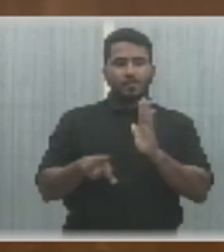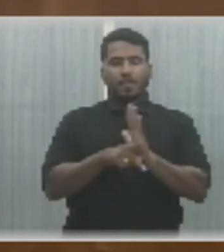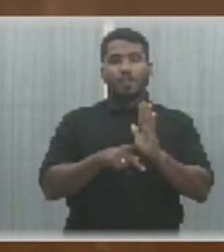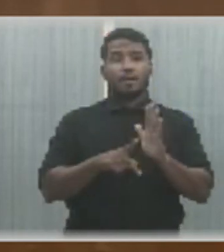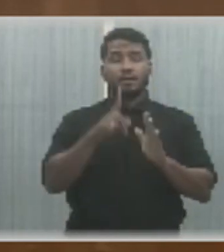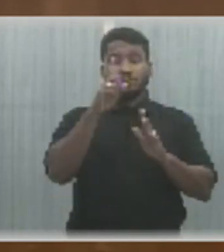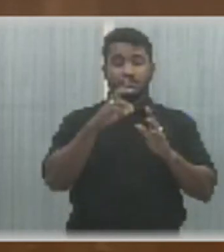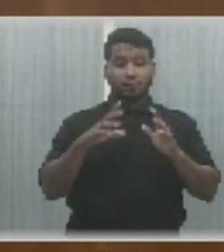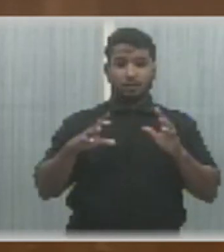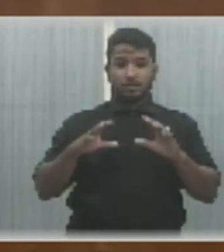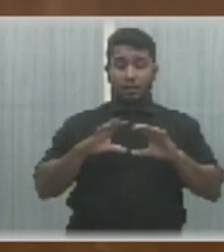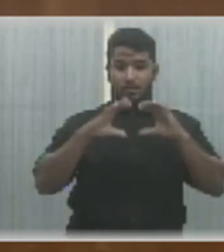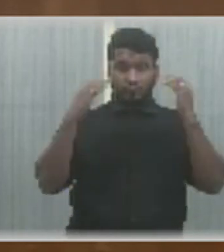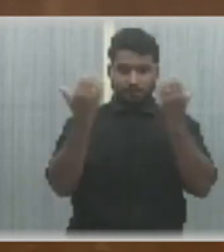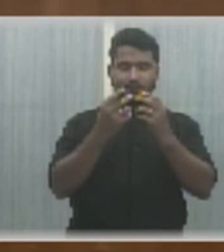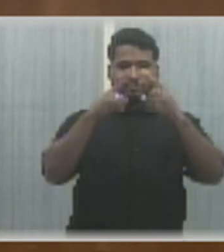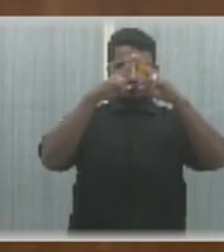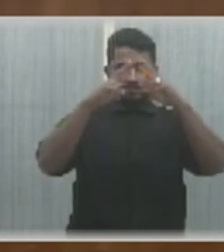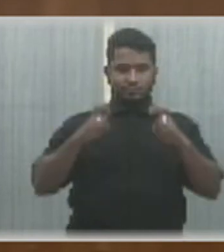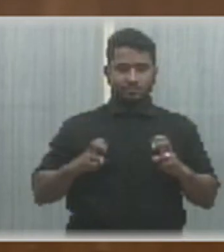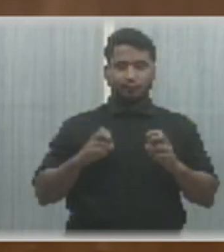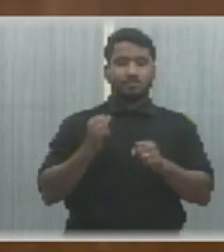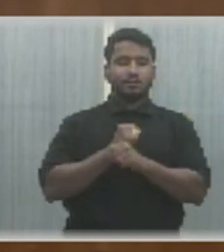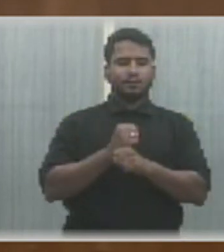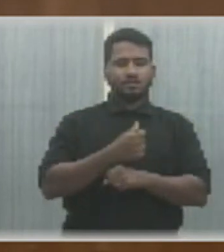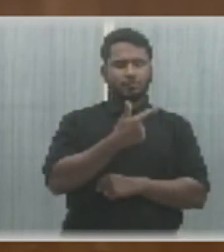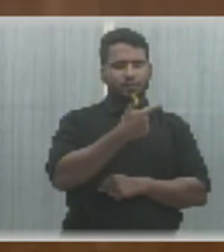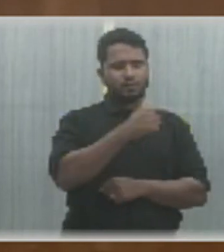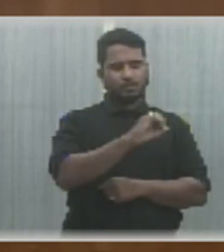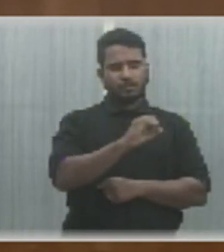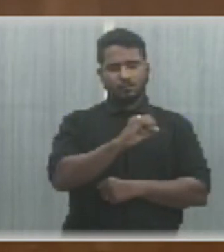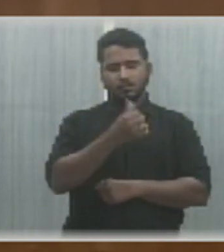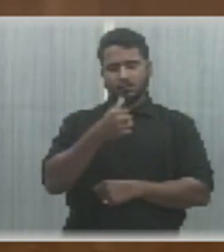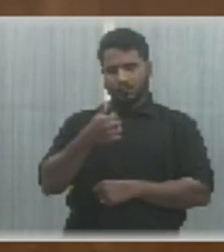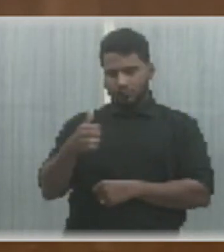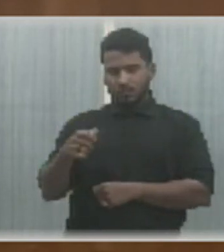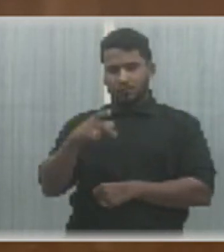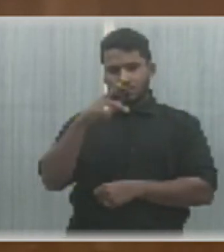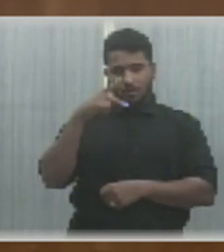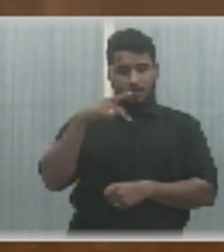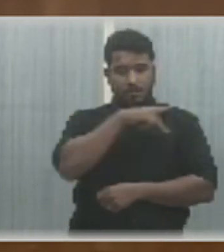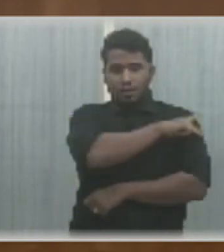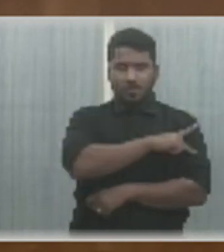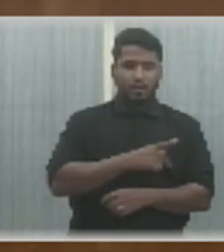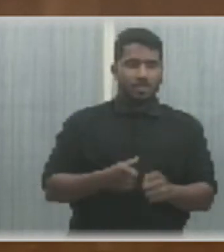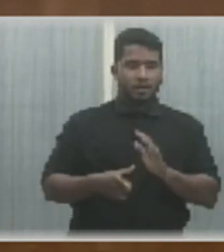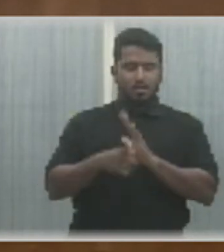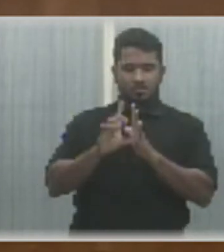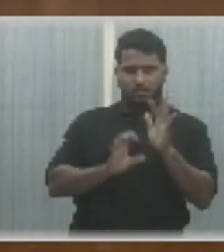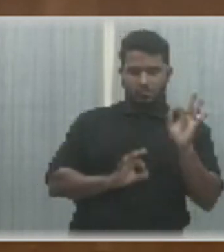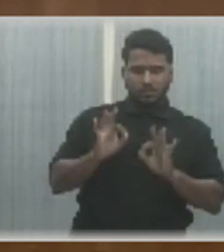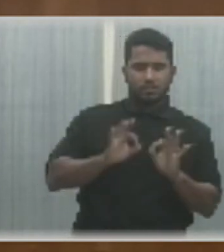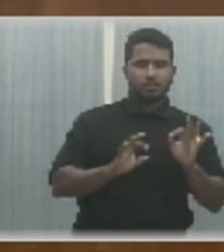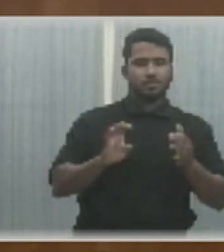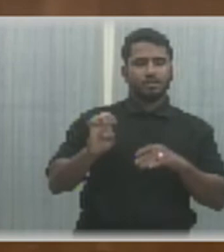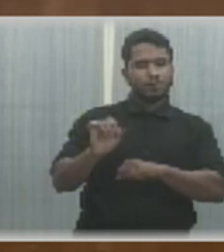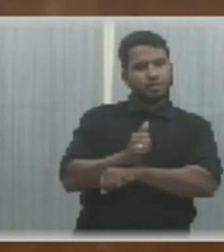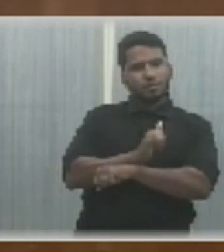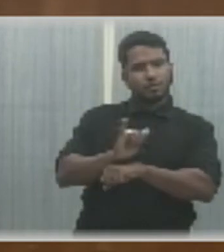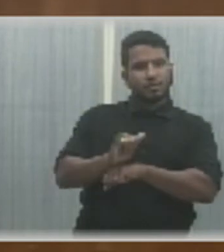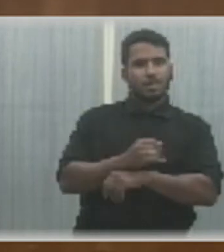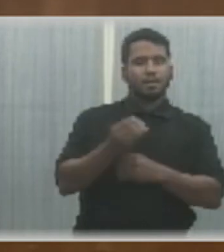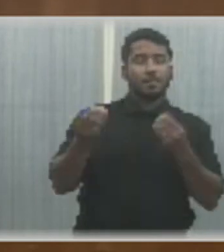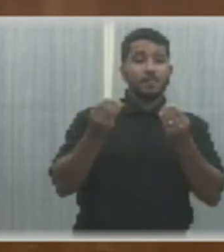de Paris. Então, em 2011, o Piauí se antecipa à discussão e institui mecanismos para